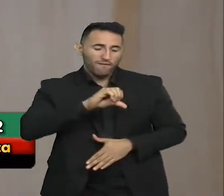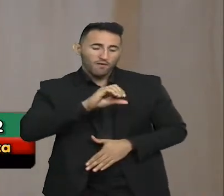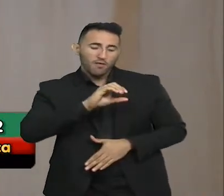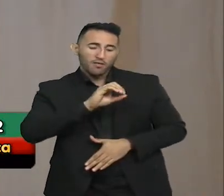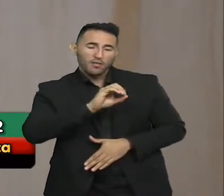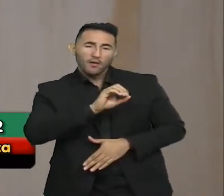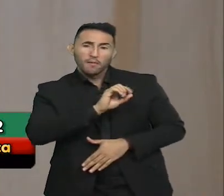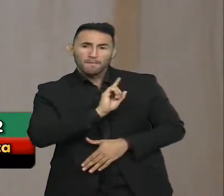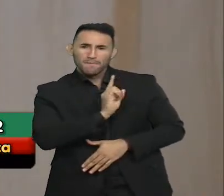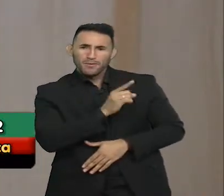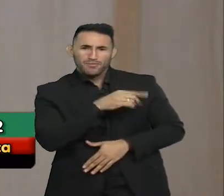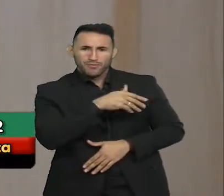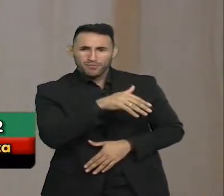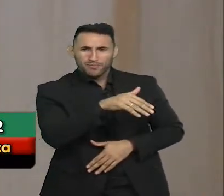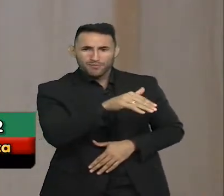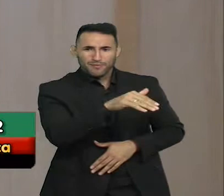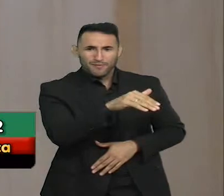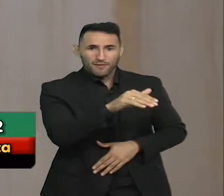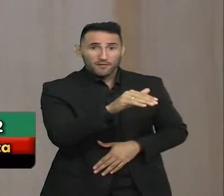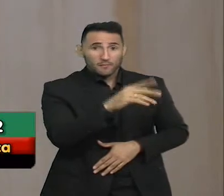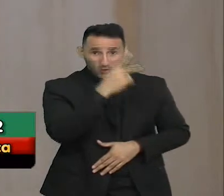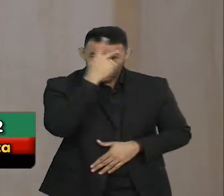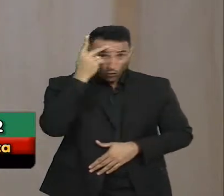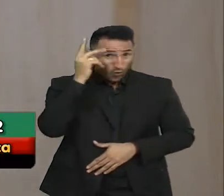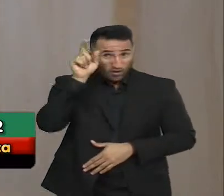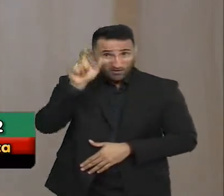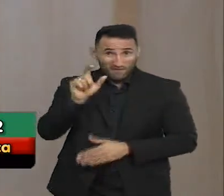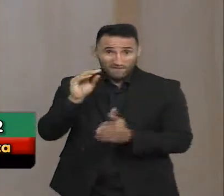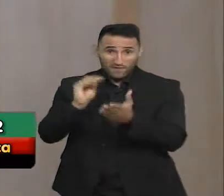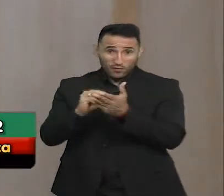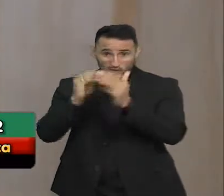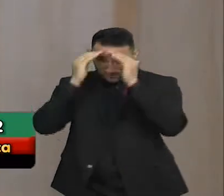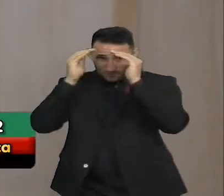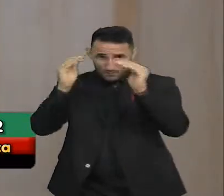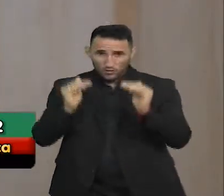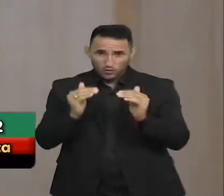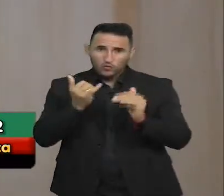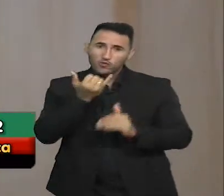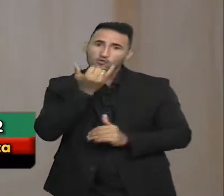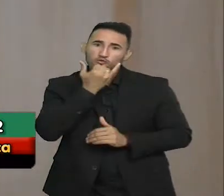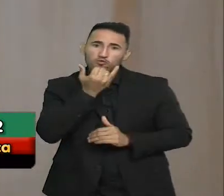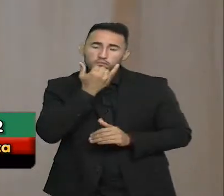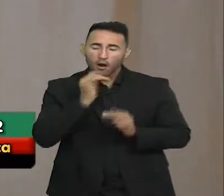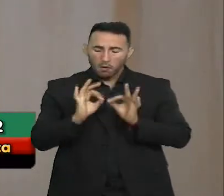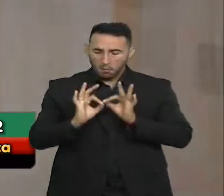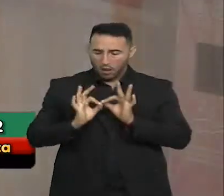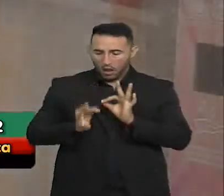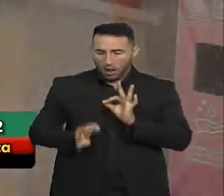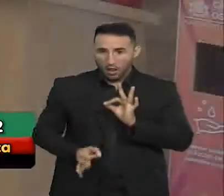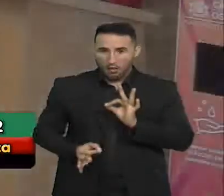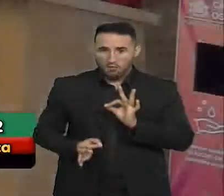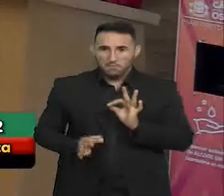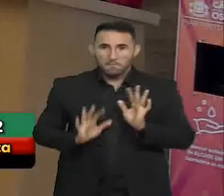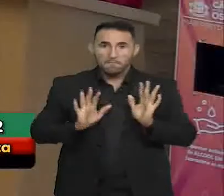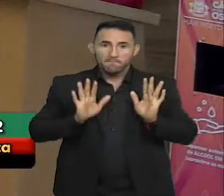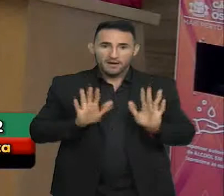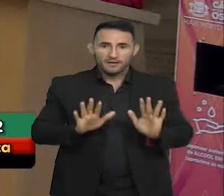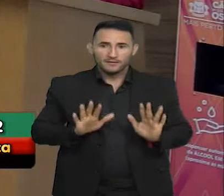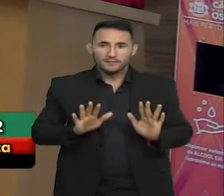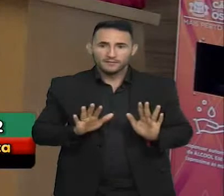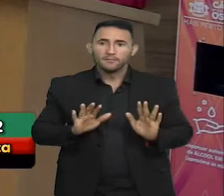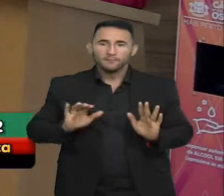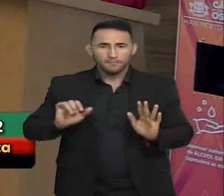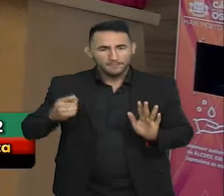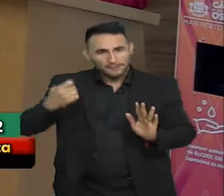mil reais para o intolerante. Desculpe eu estar estendendo, né? Mas a gente tem